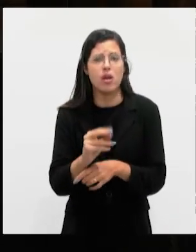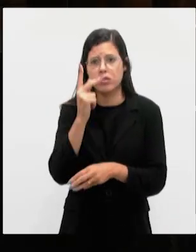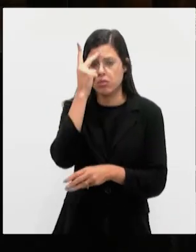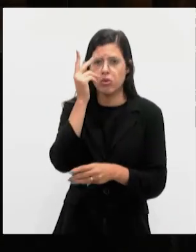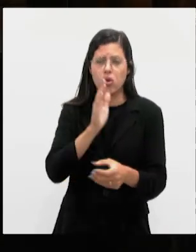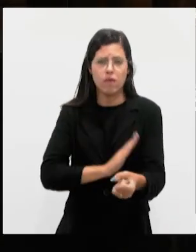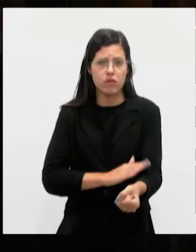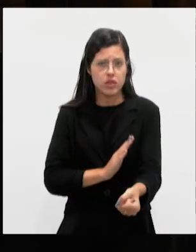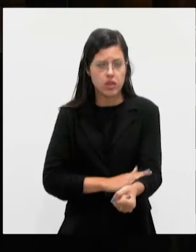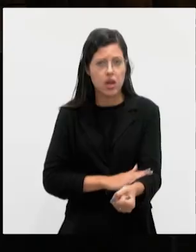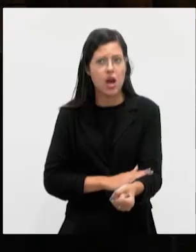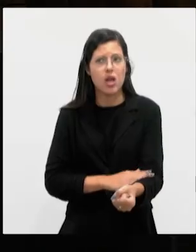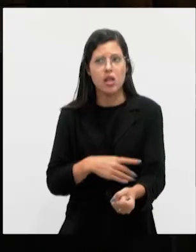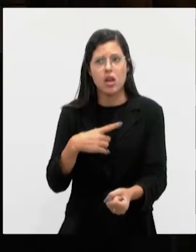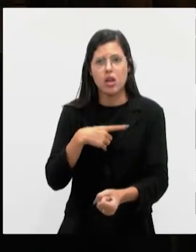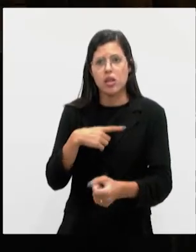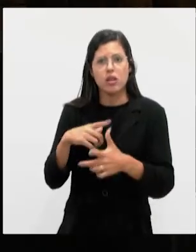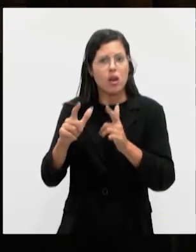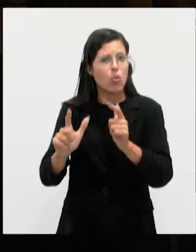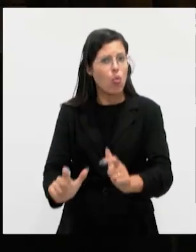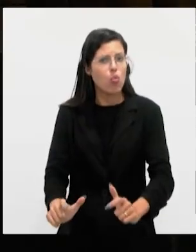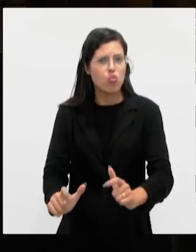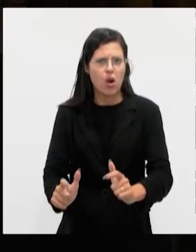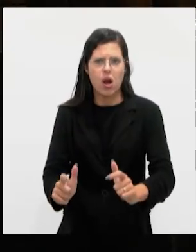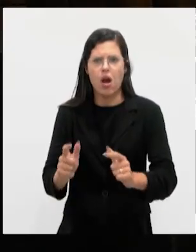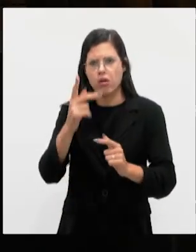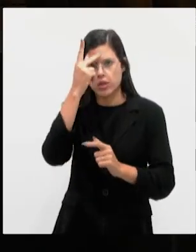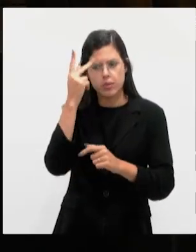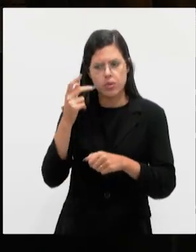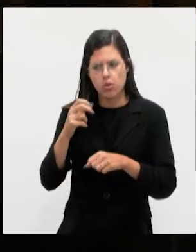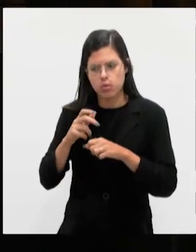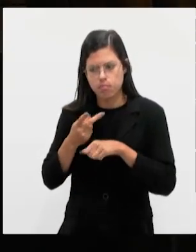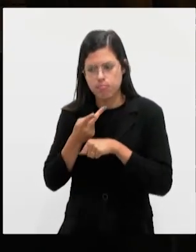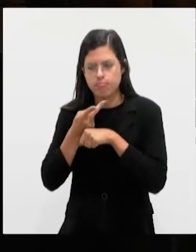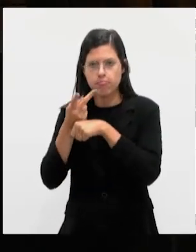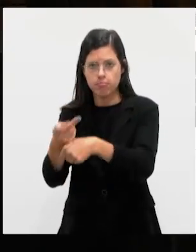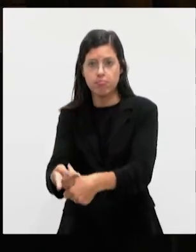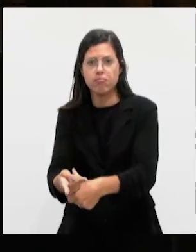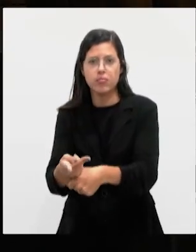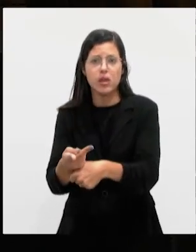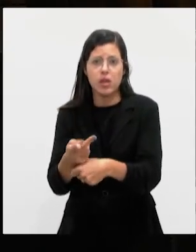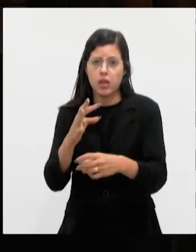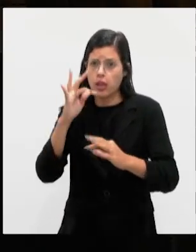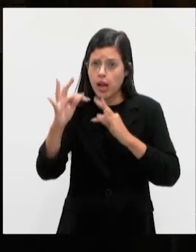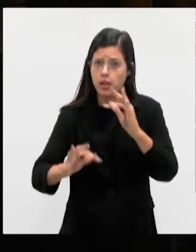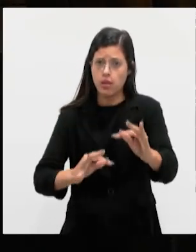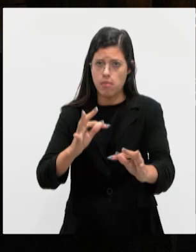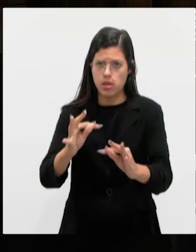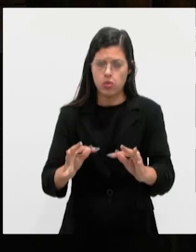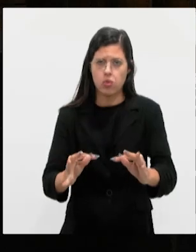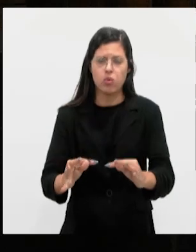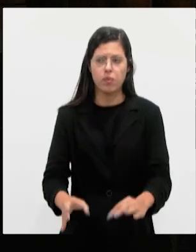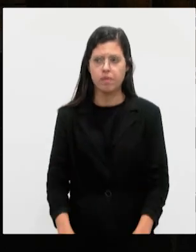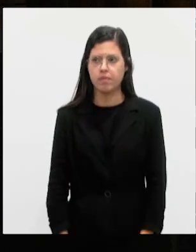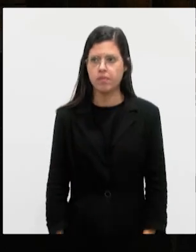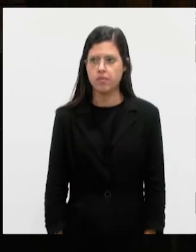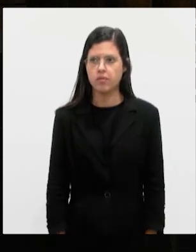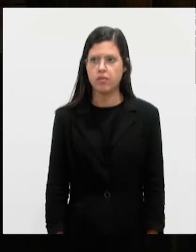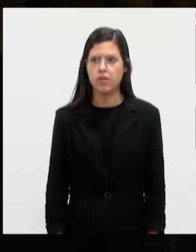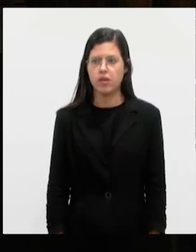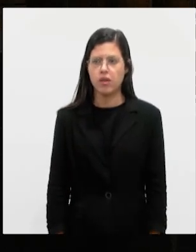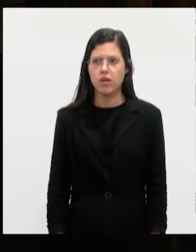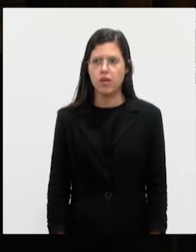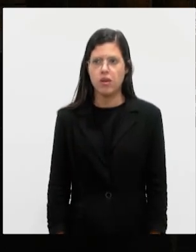coisa à disposição, algum local à disposição para que eles sejam recolhidos e tratados. Agora,